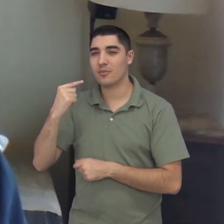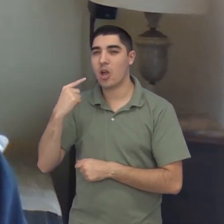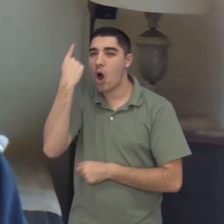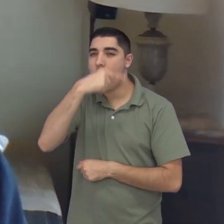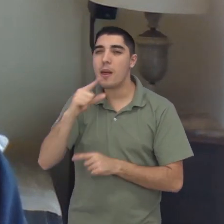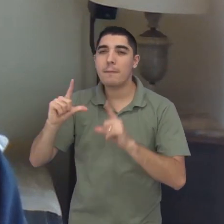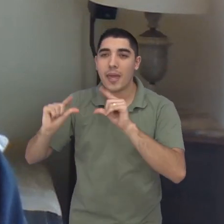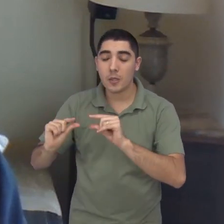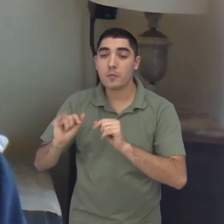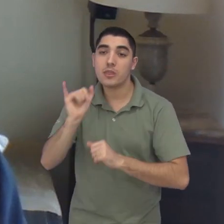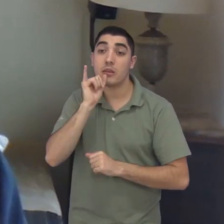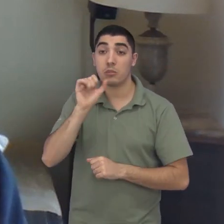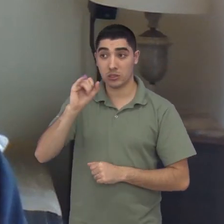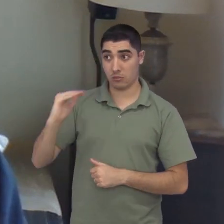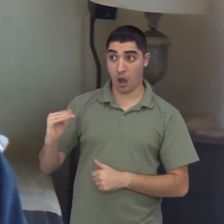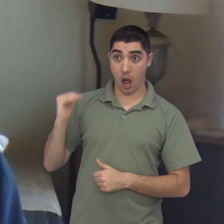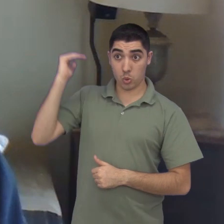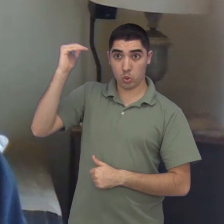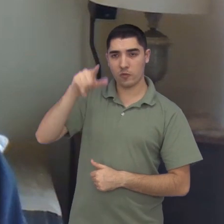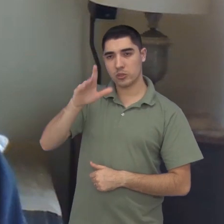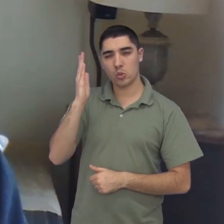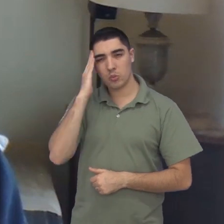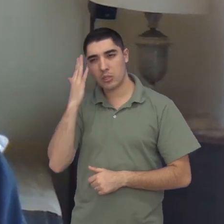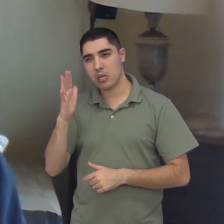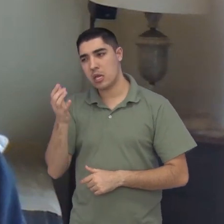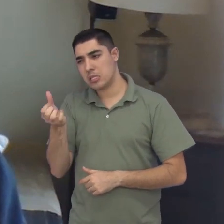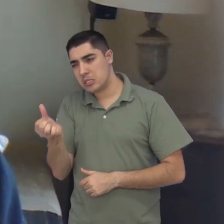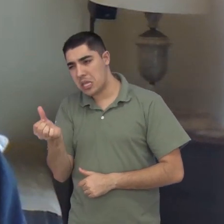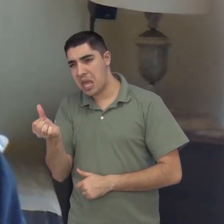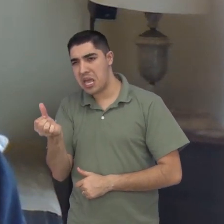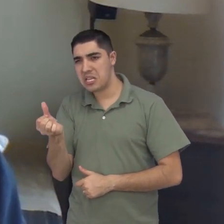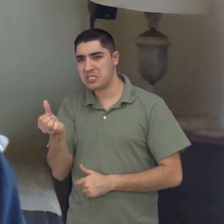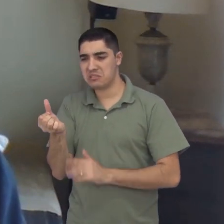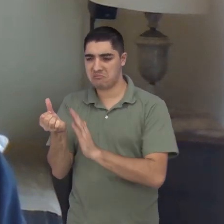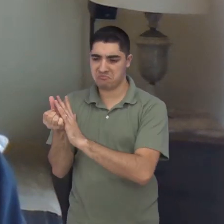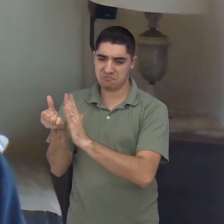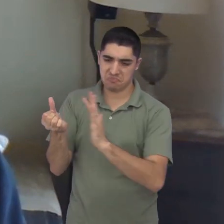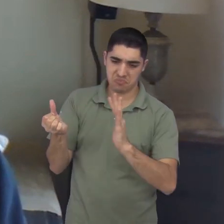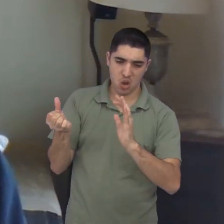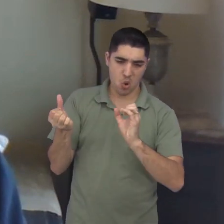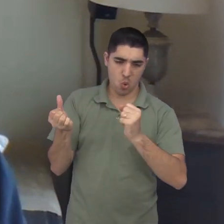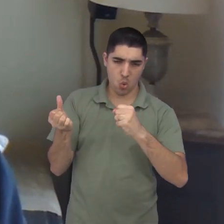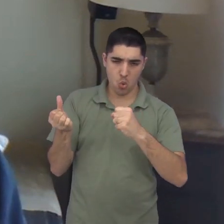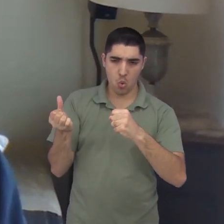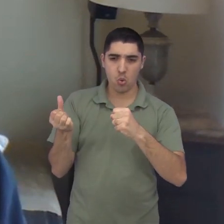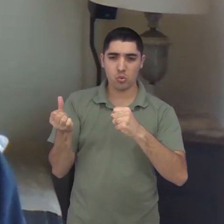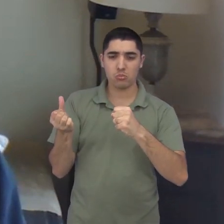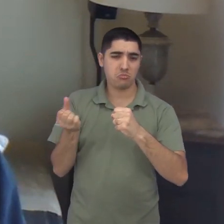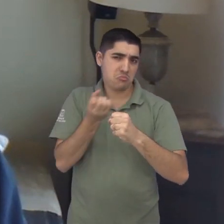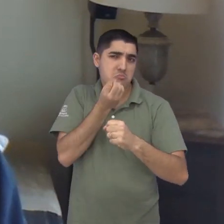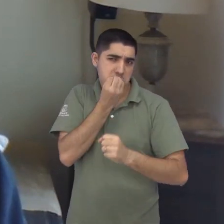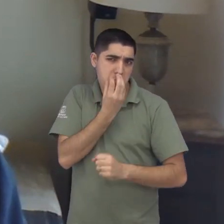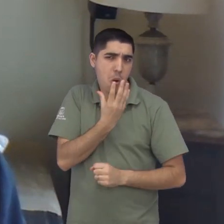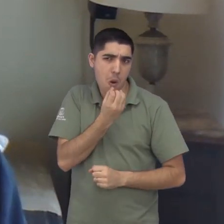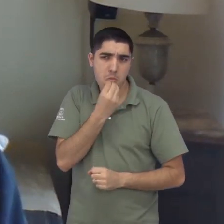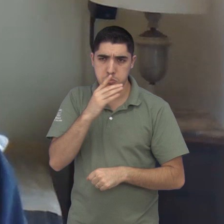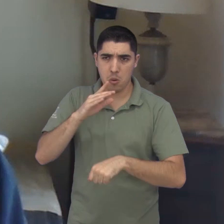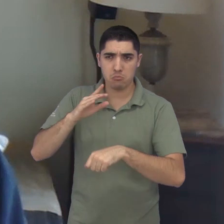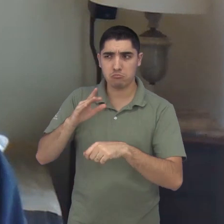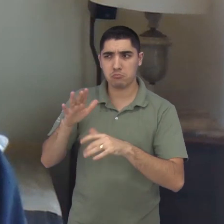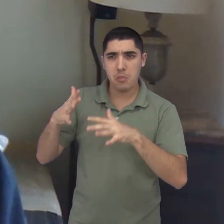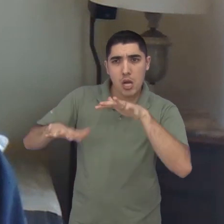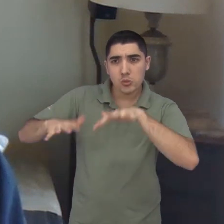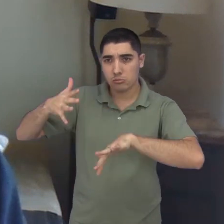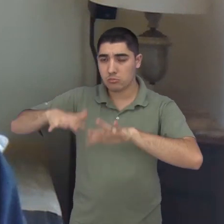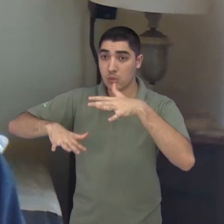se você dormir entre 6 e 8 horas, é uma média, né? É uma média boa, desde